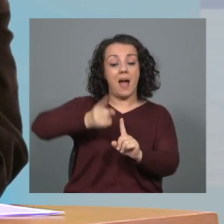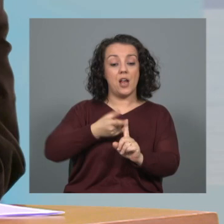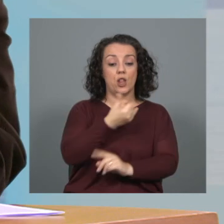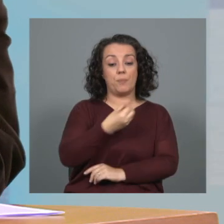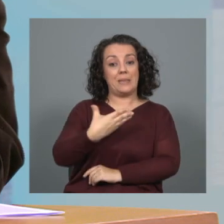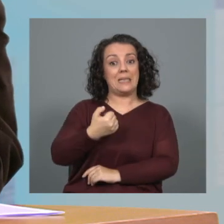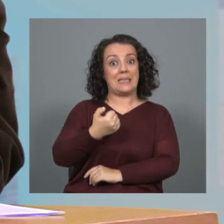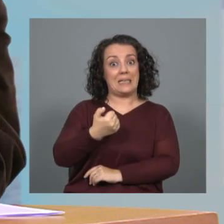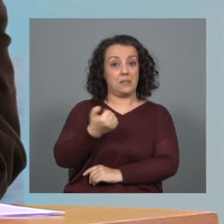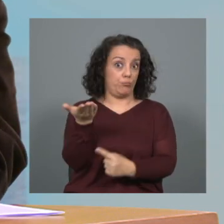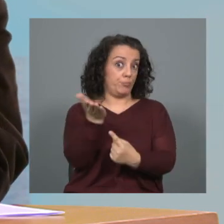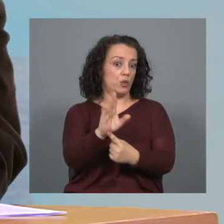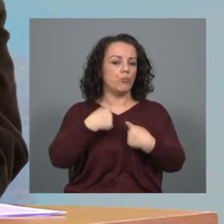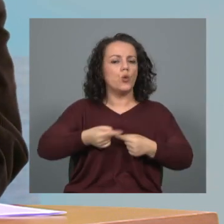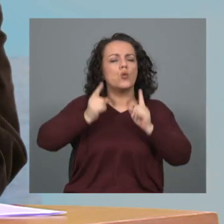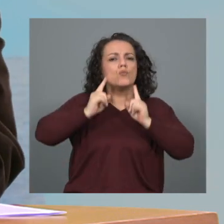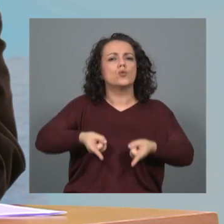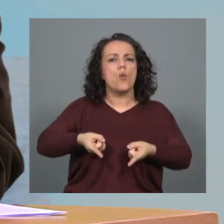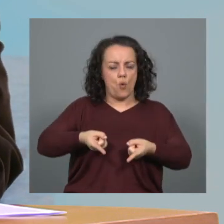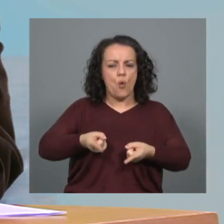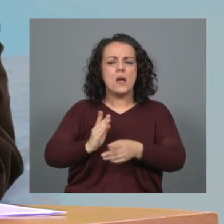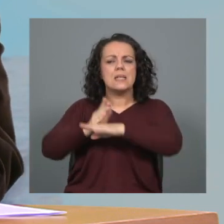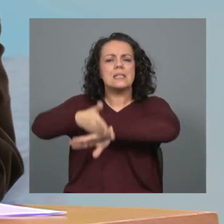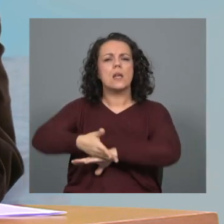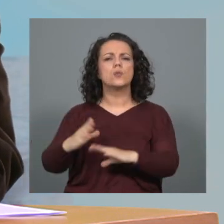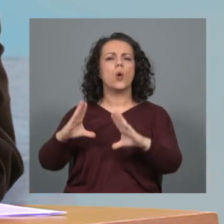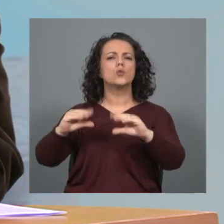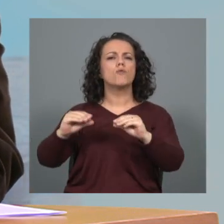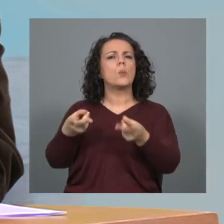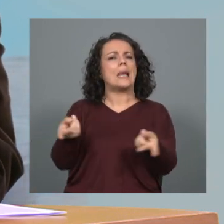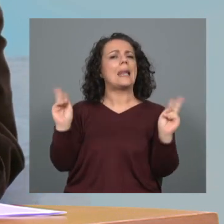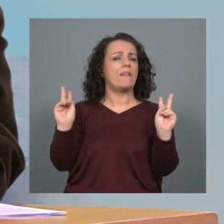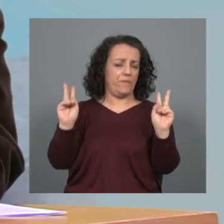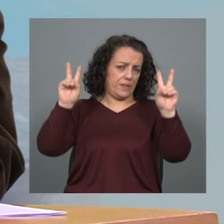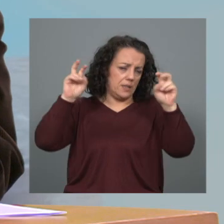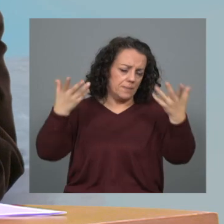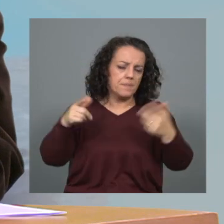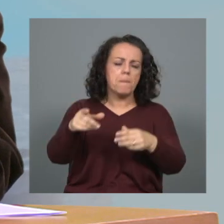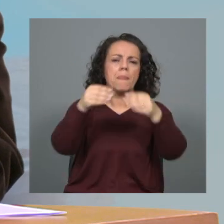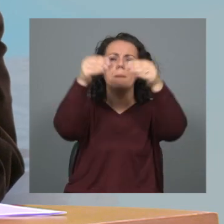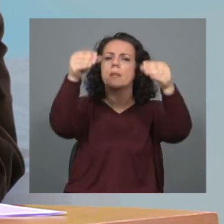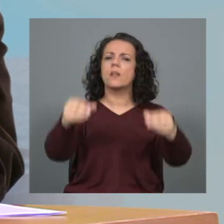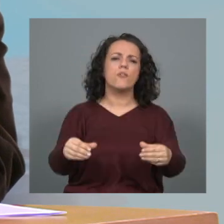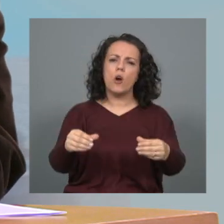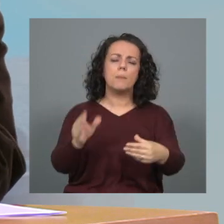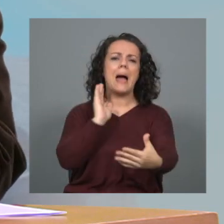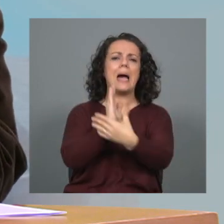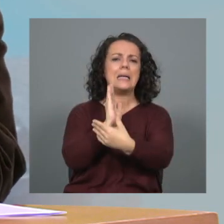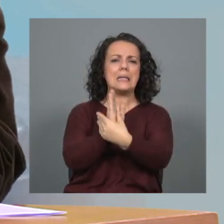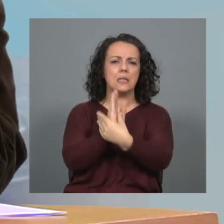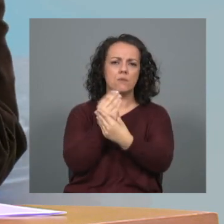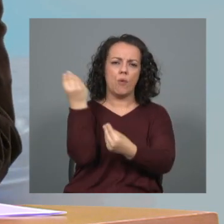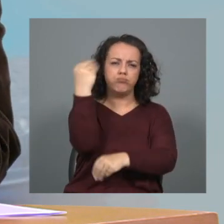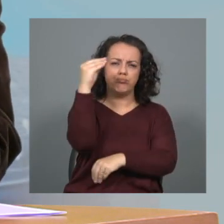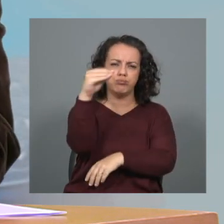criámos com acesso a software aberto, livre, como se diz, uma plataforma de arquivos onde